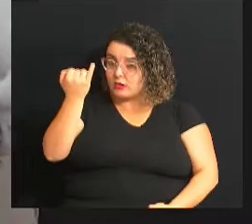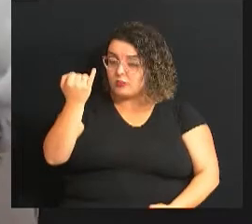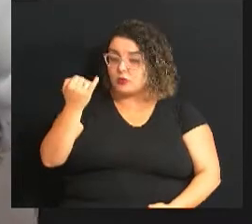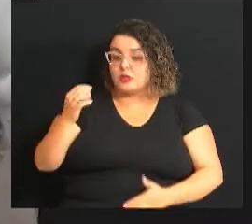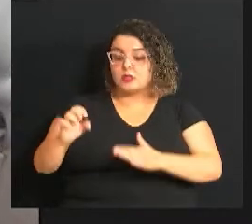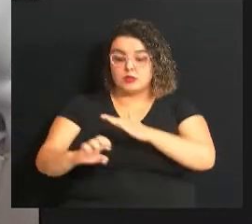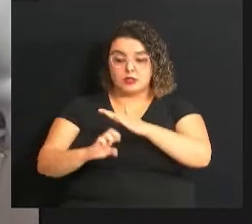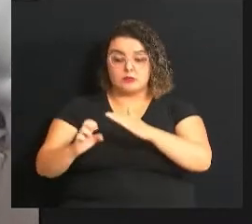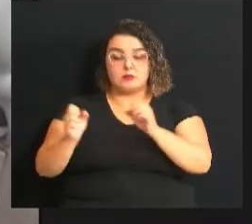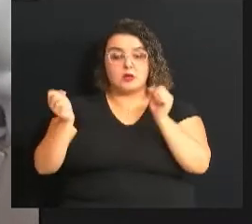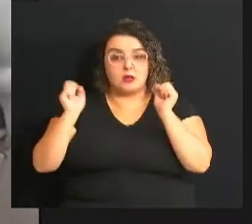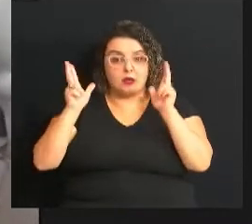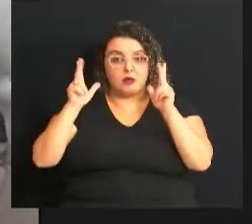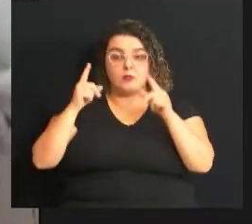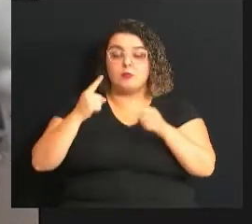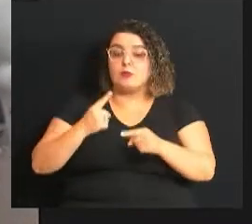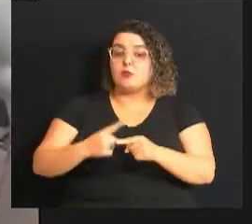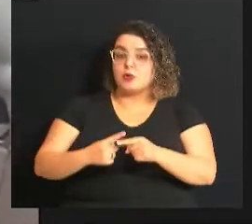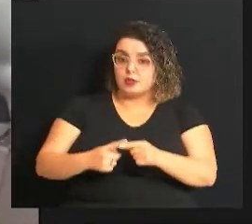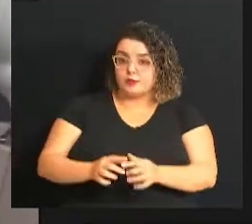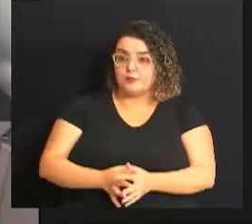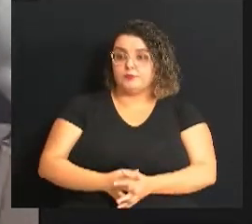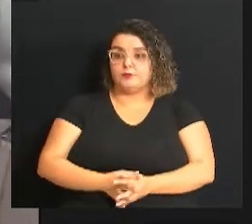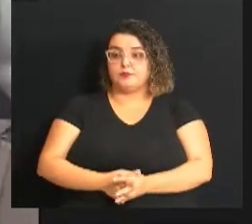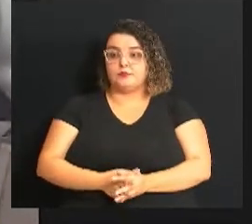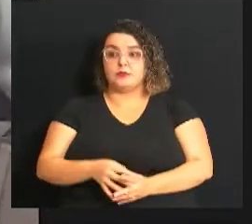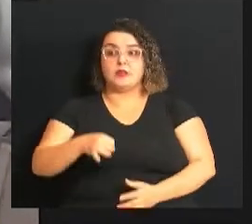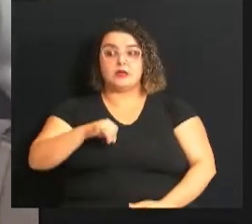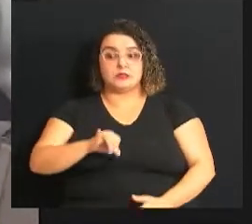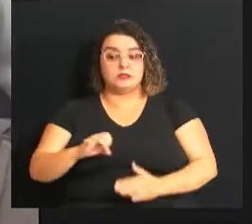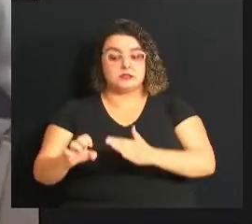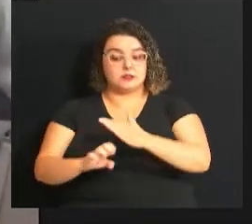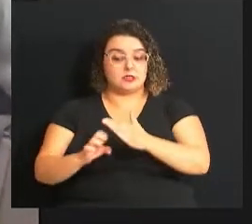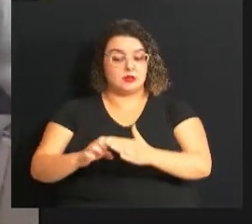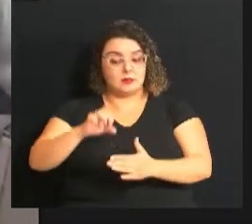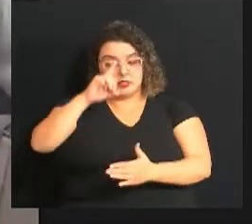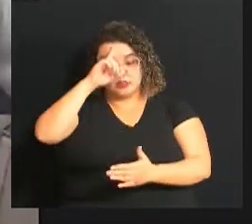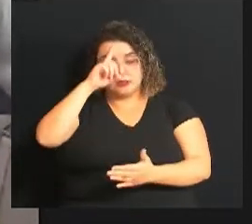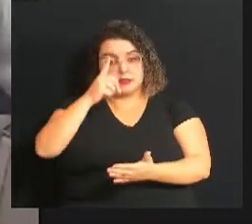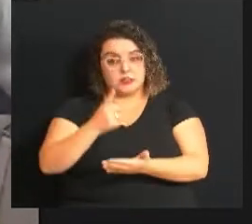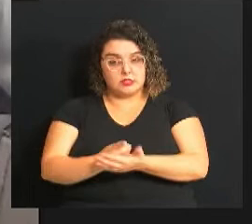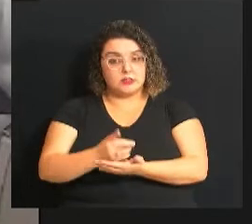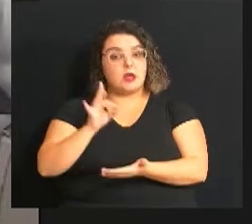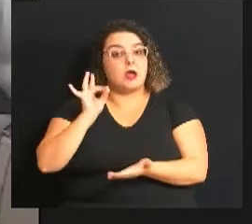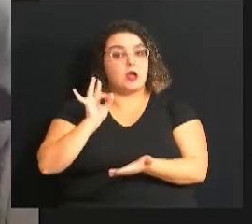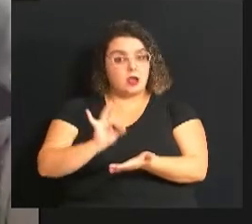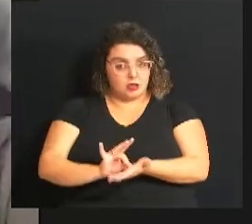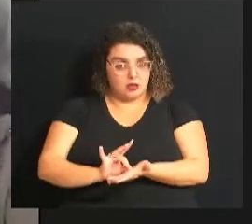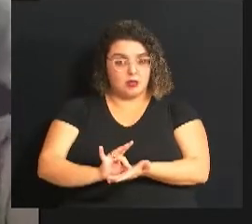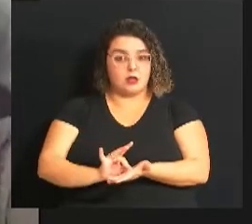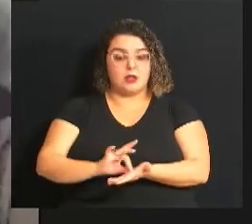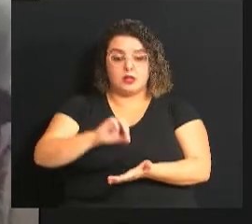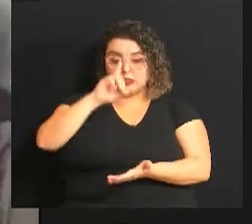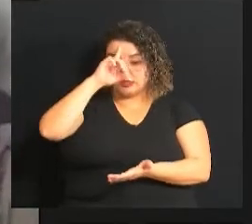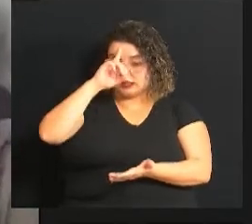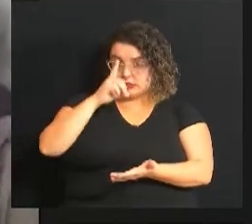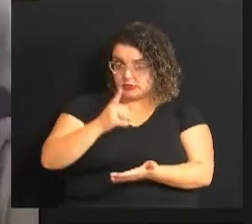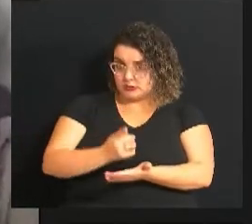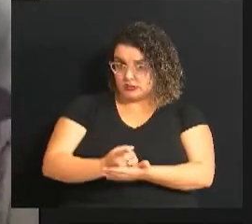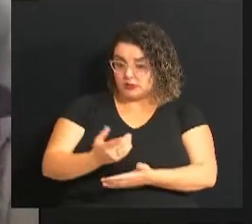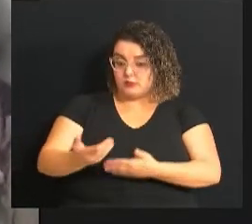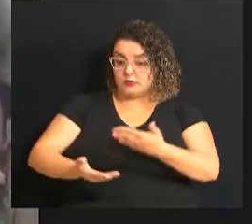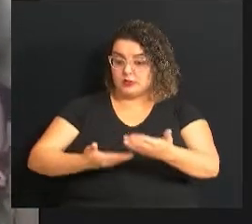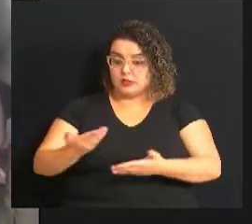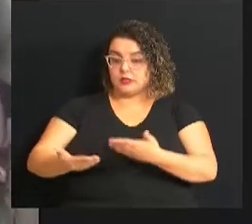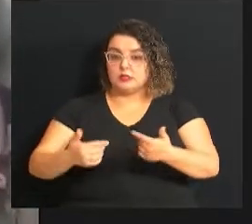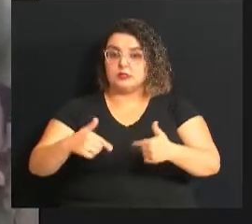fiquem atentas, por quê? Porque se a empresa decide realmente tomar a decisão da prestação de serviço apenas